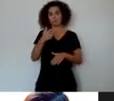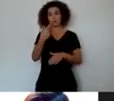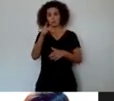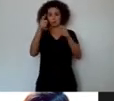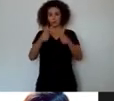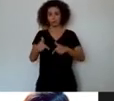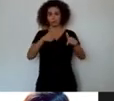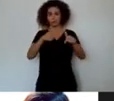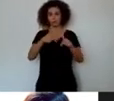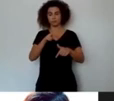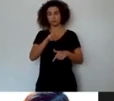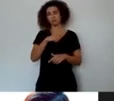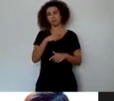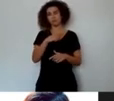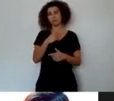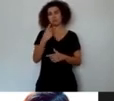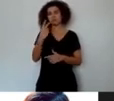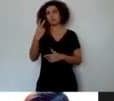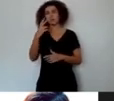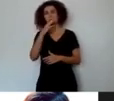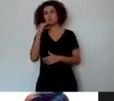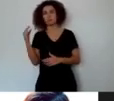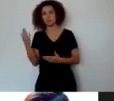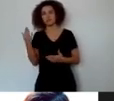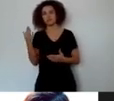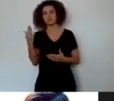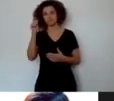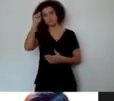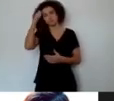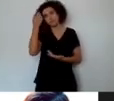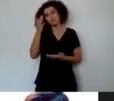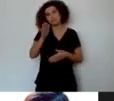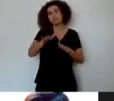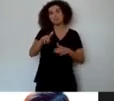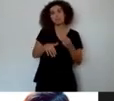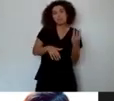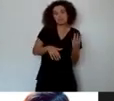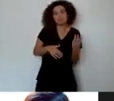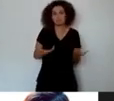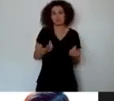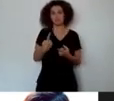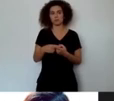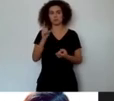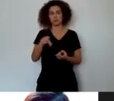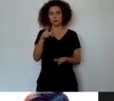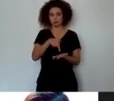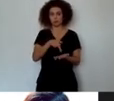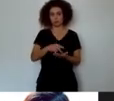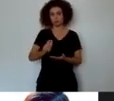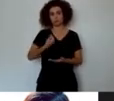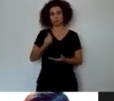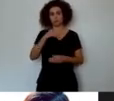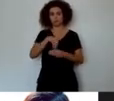em 2 ou 3 negros. Então, essa ainda é uma realidade muito presente no nosso